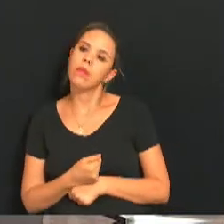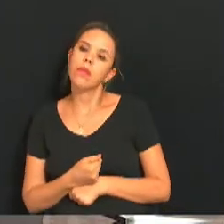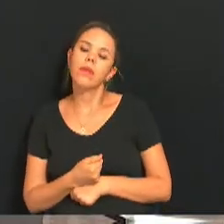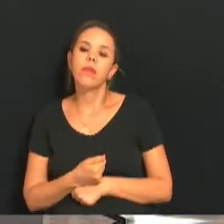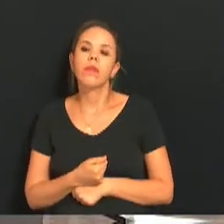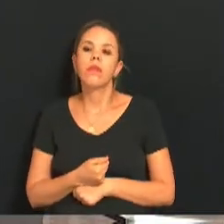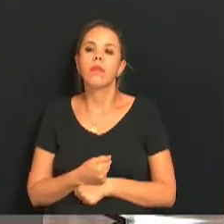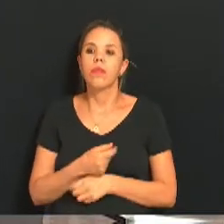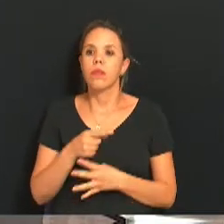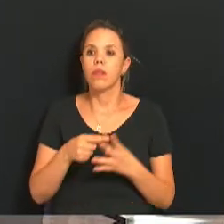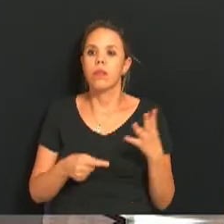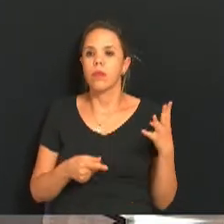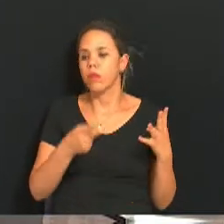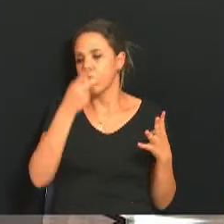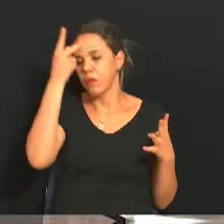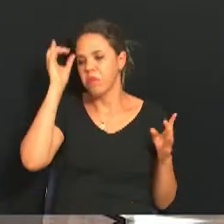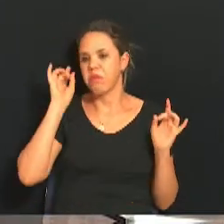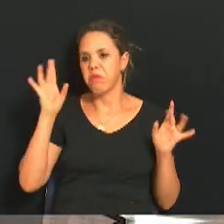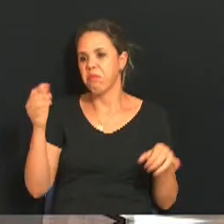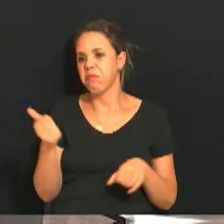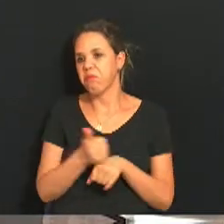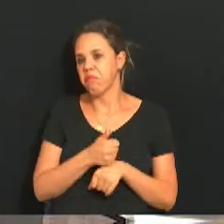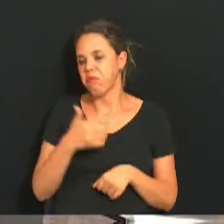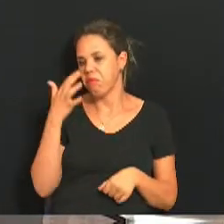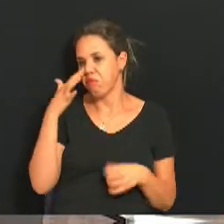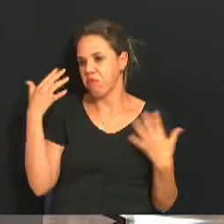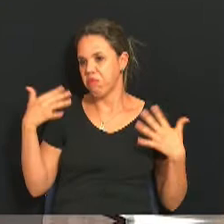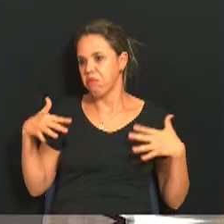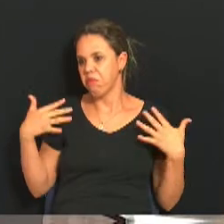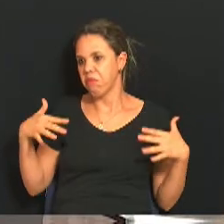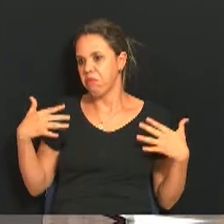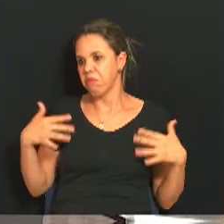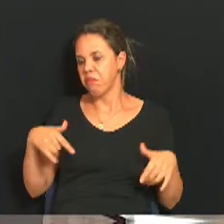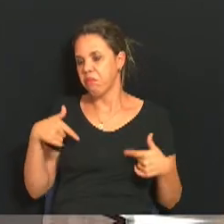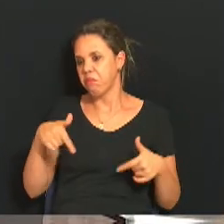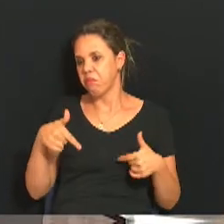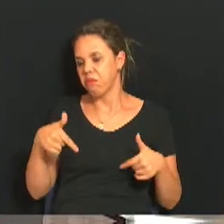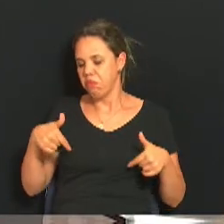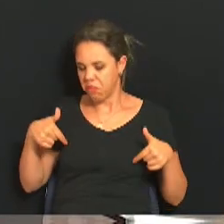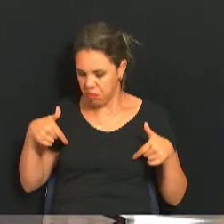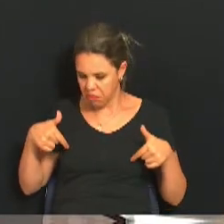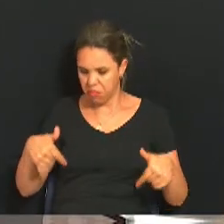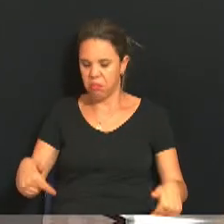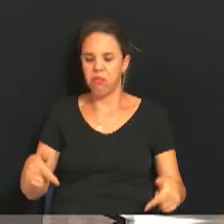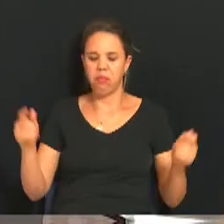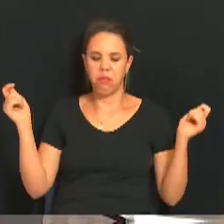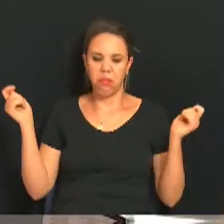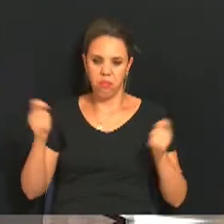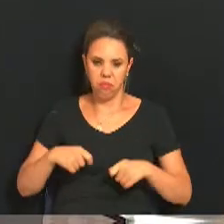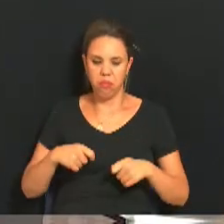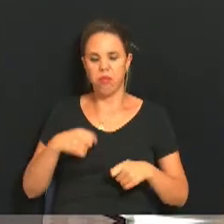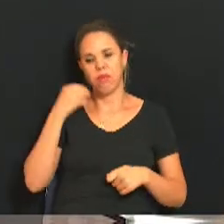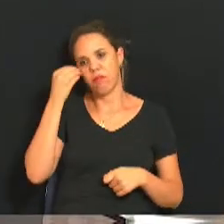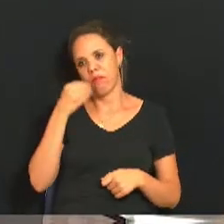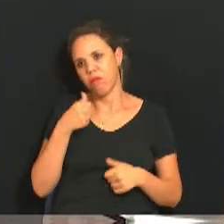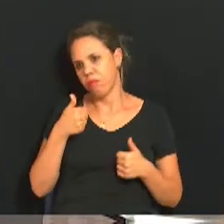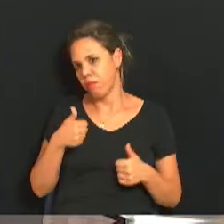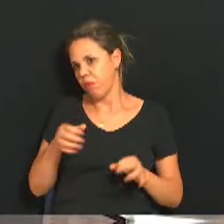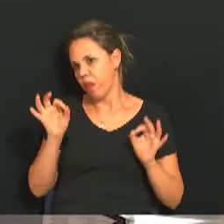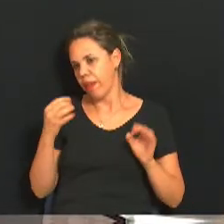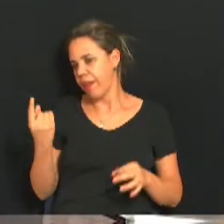esquadro pernas aí nem todos eles trabalhadores pessoas capazes É isso aí mesmo